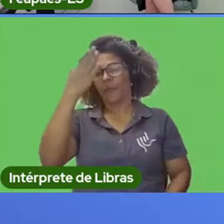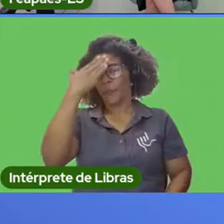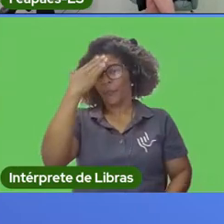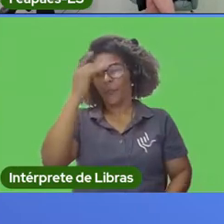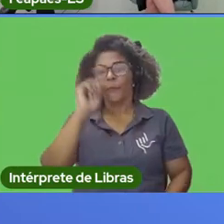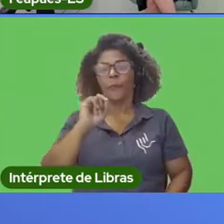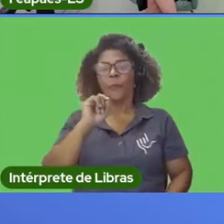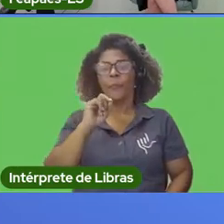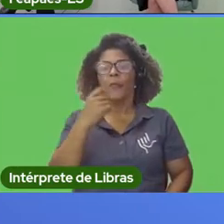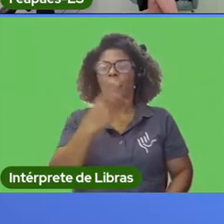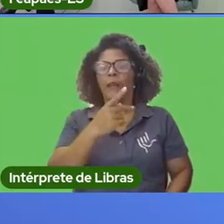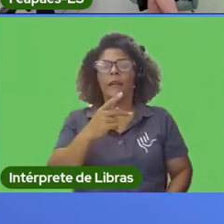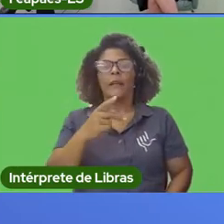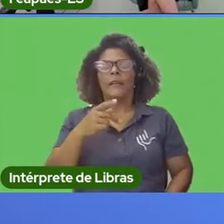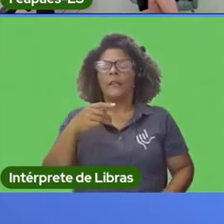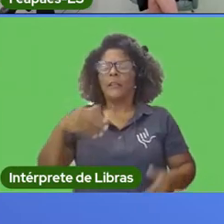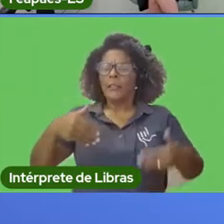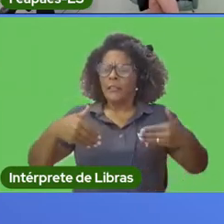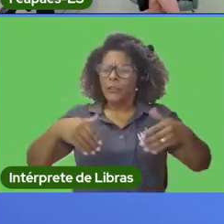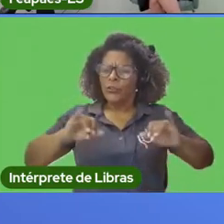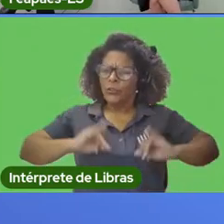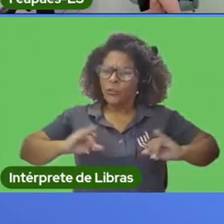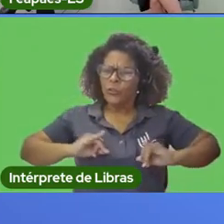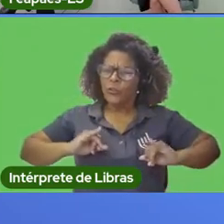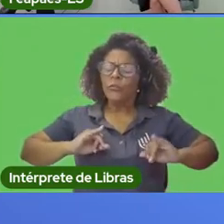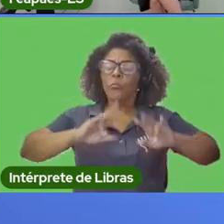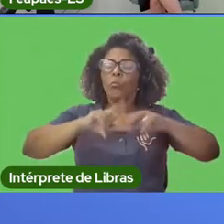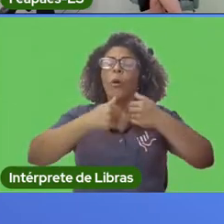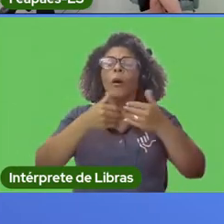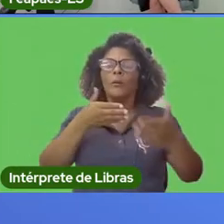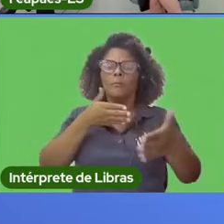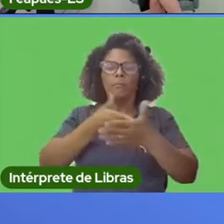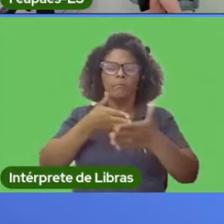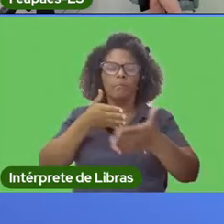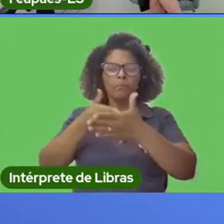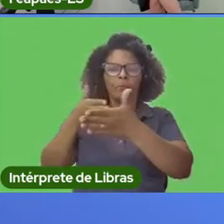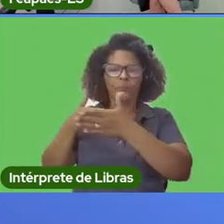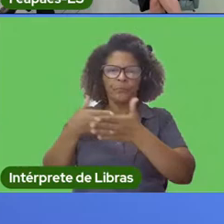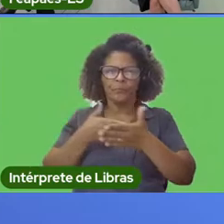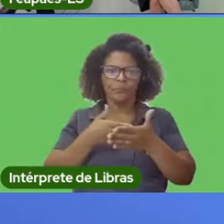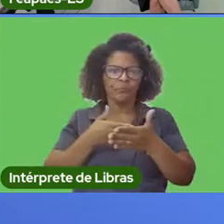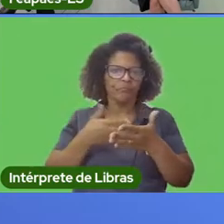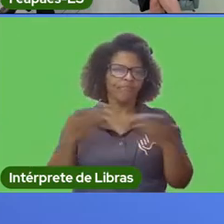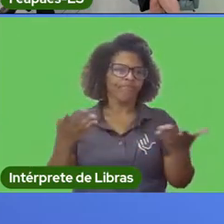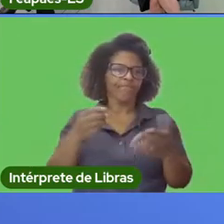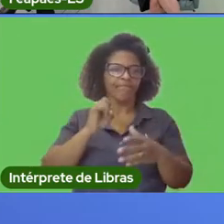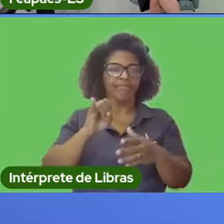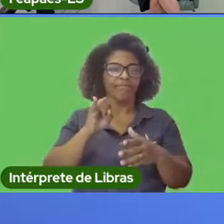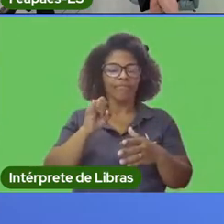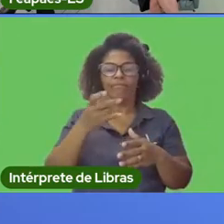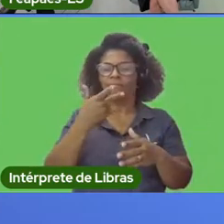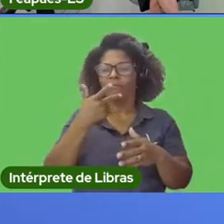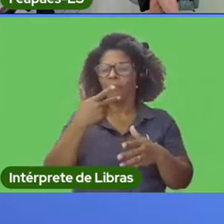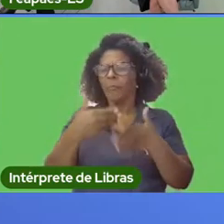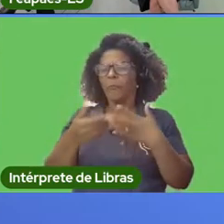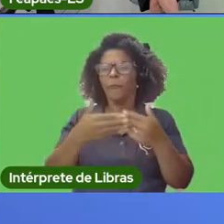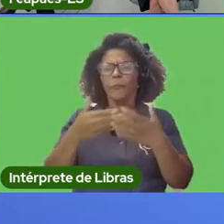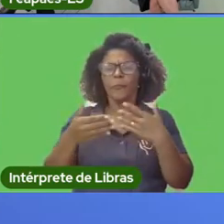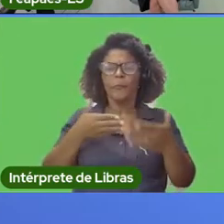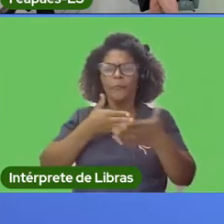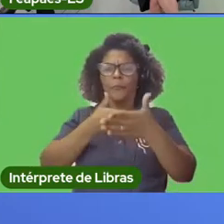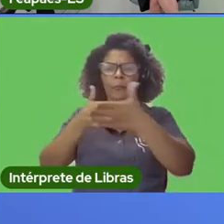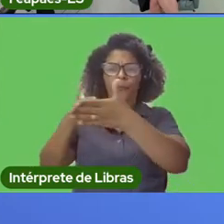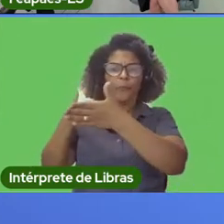ponto de vista dos efeitos das barreiras. E aqui eu estou falando, se a gente quiser pegar as barreiras lá da Lei Brasileira de Inclusão, todos os tipos, né, aquelas 6